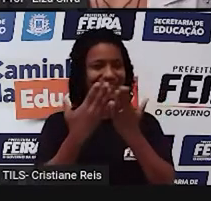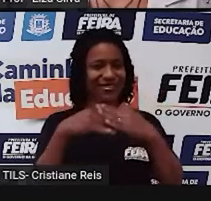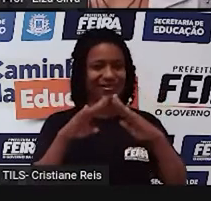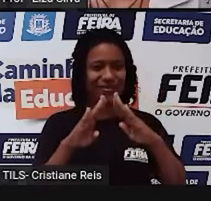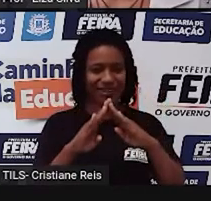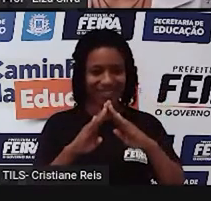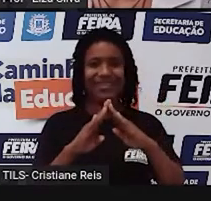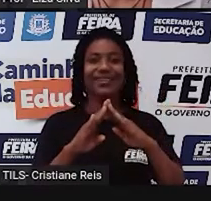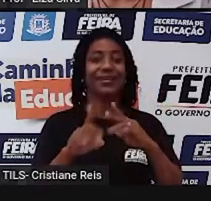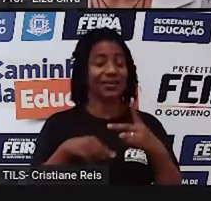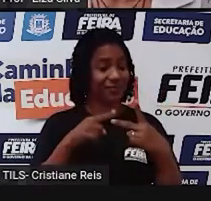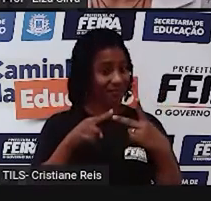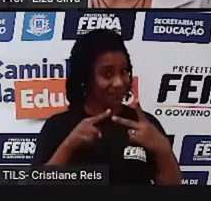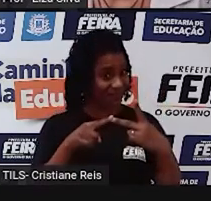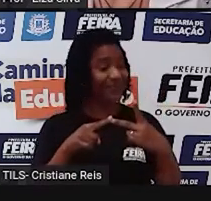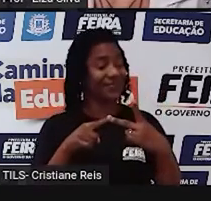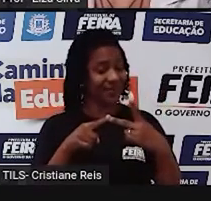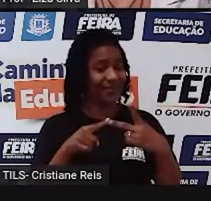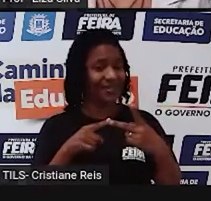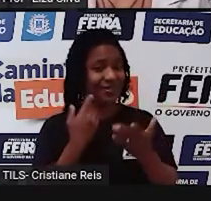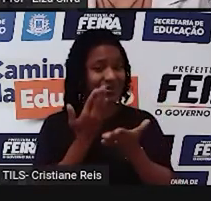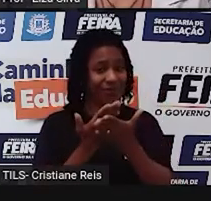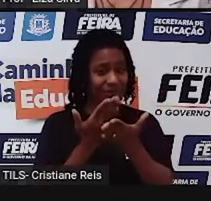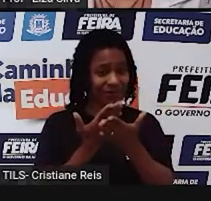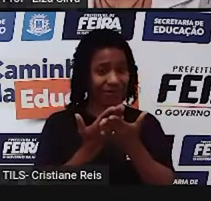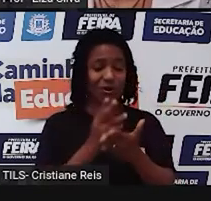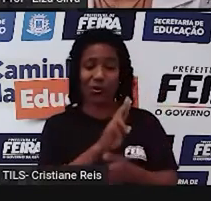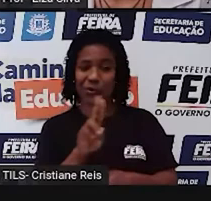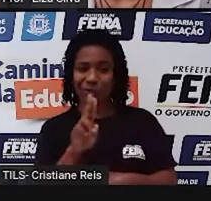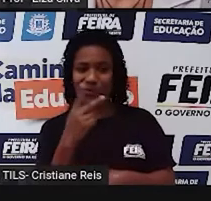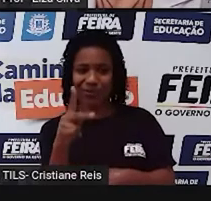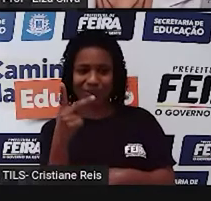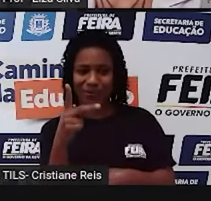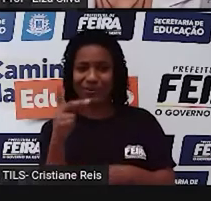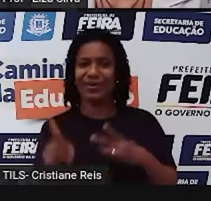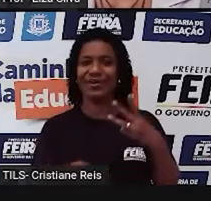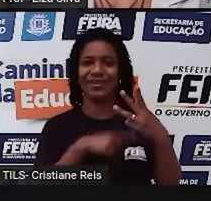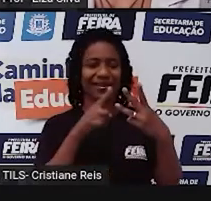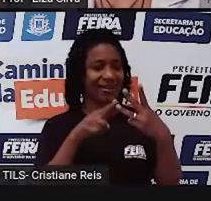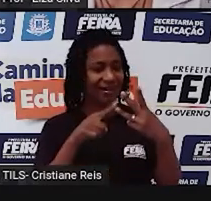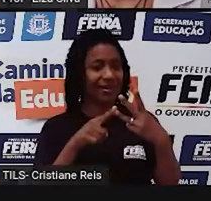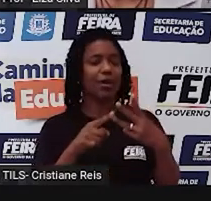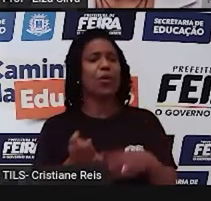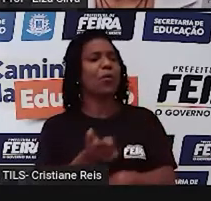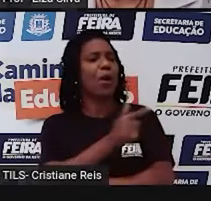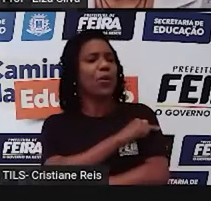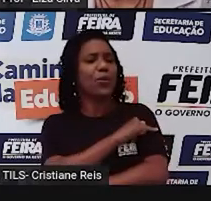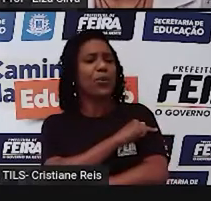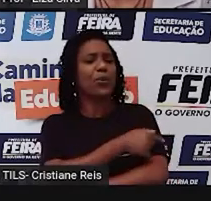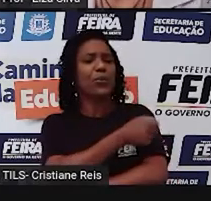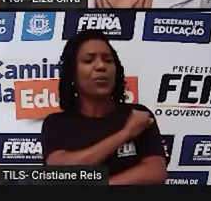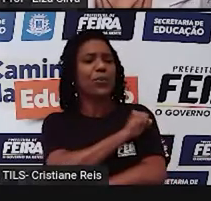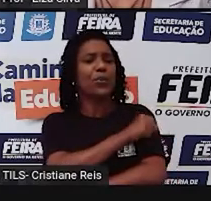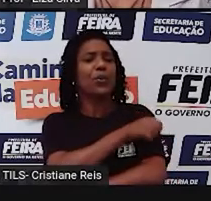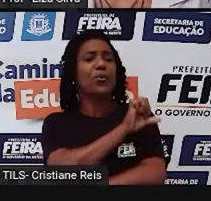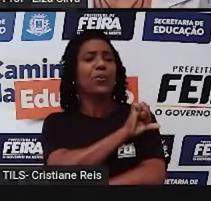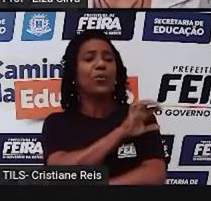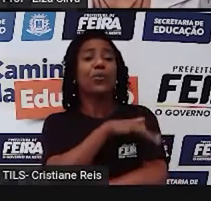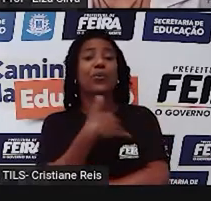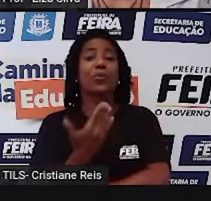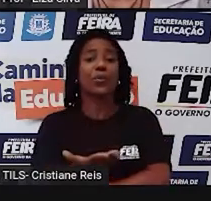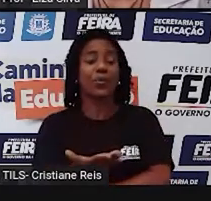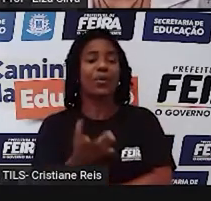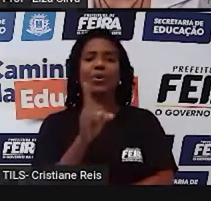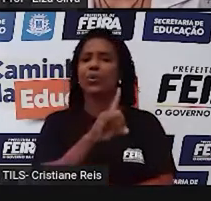o nome da escola que você estuda, student, o seu nome, grade, a série que você estuda, date,